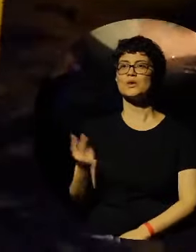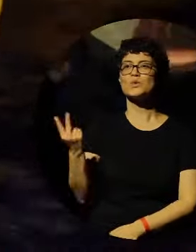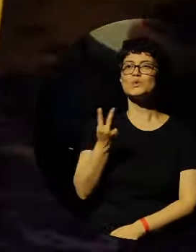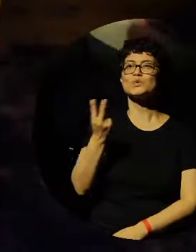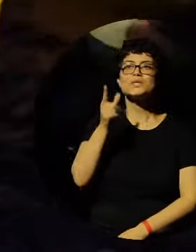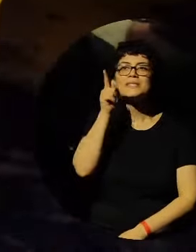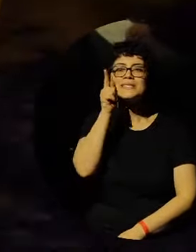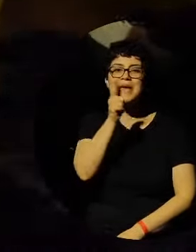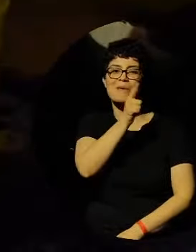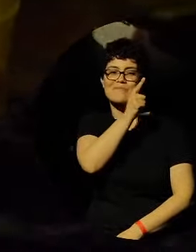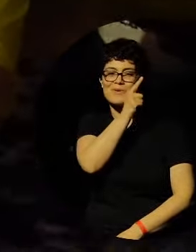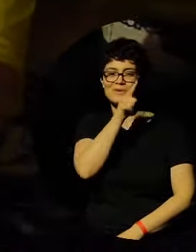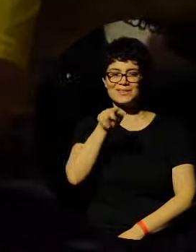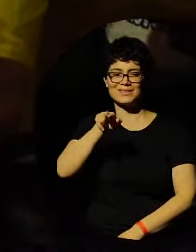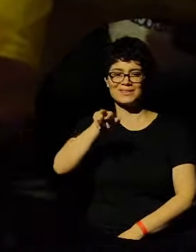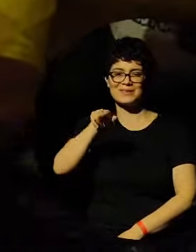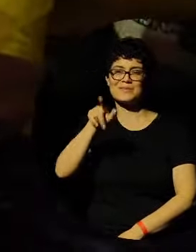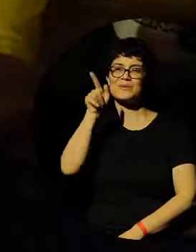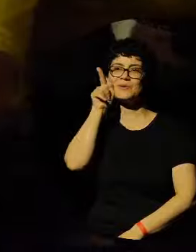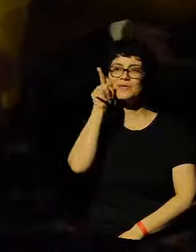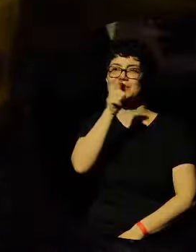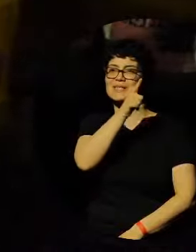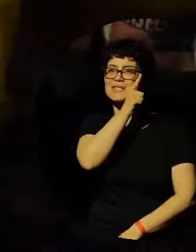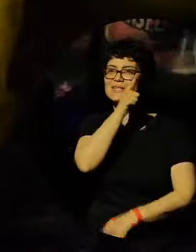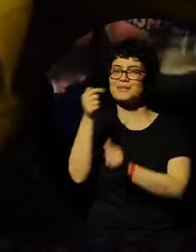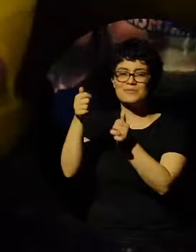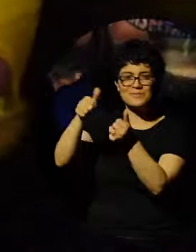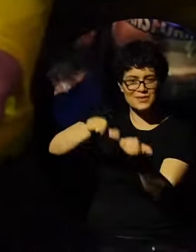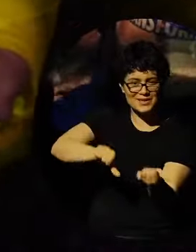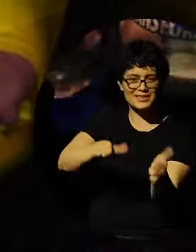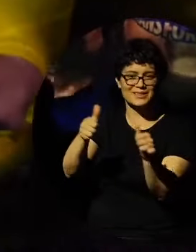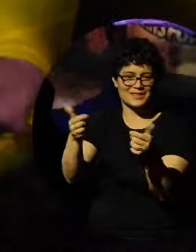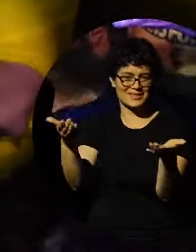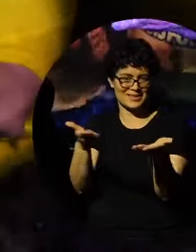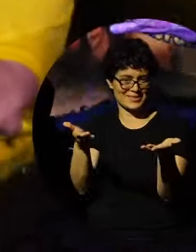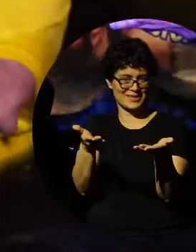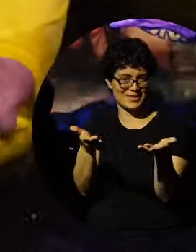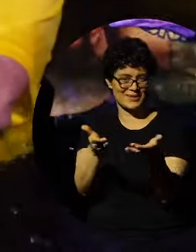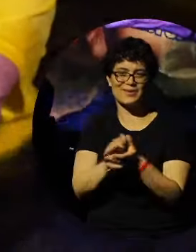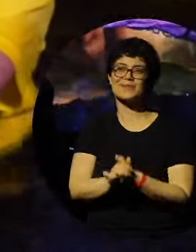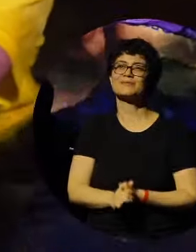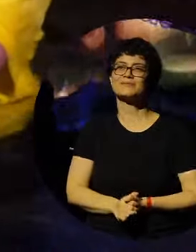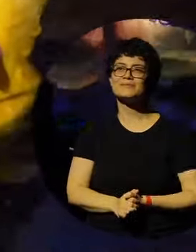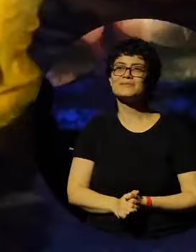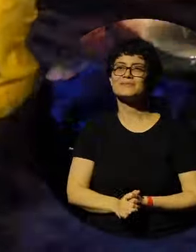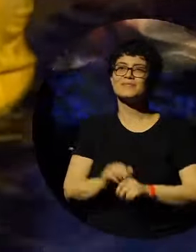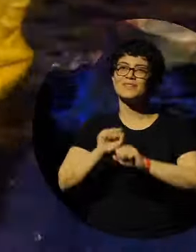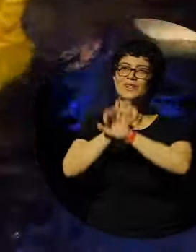Pastor Fernando Brandão. Pastor Brito e Pastor Sanclé vão batizar os gêmeos, para a glória de Jesus.